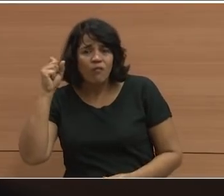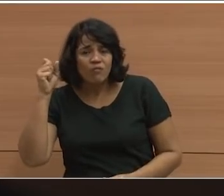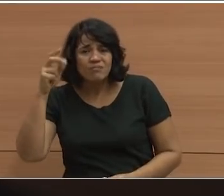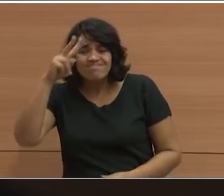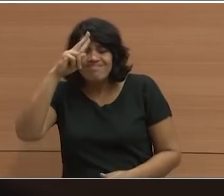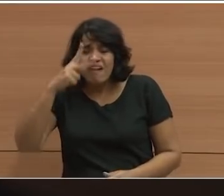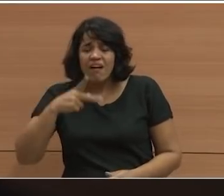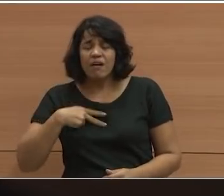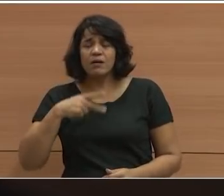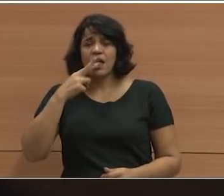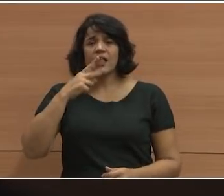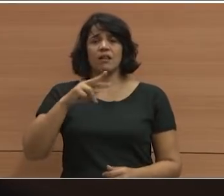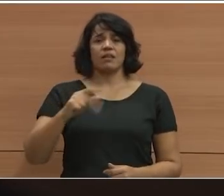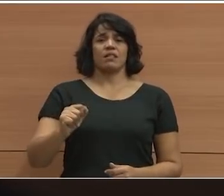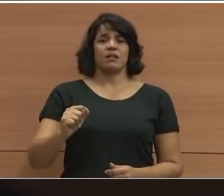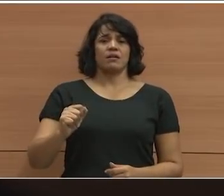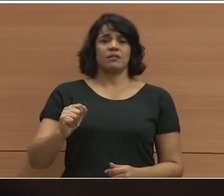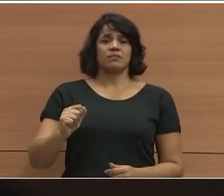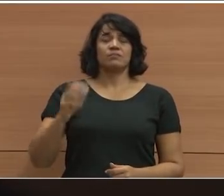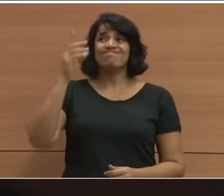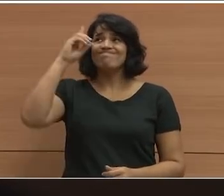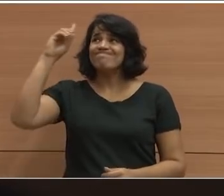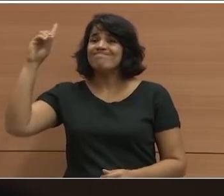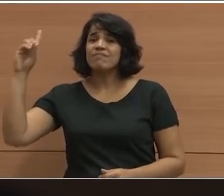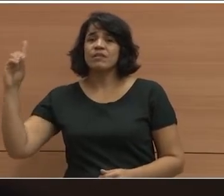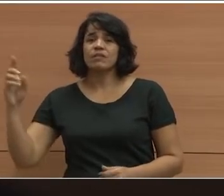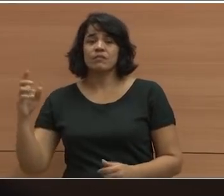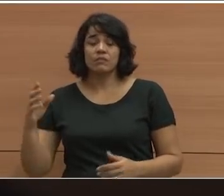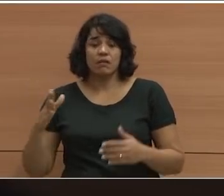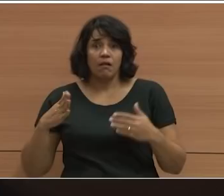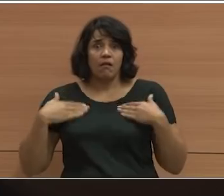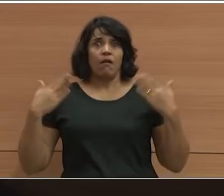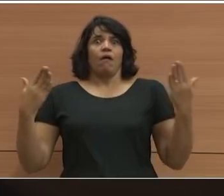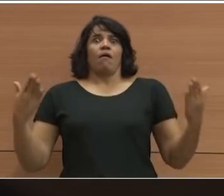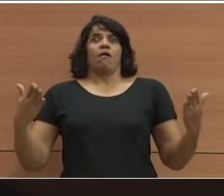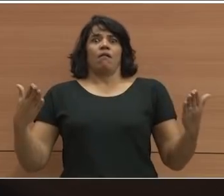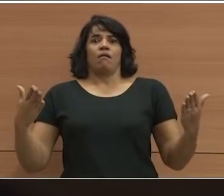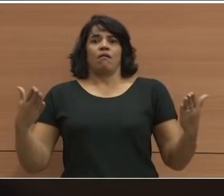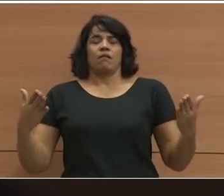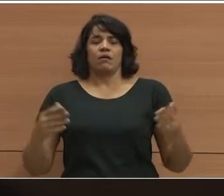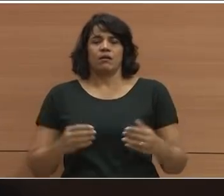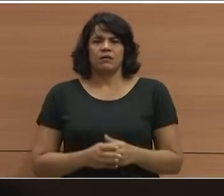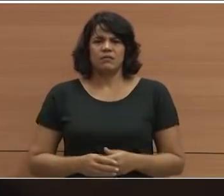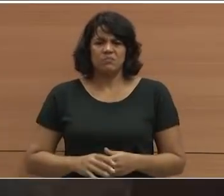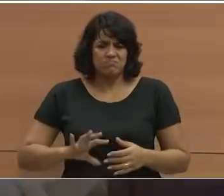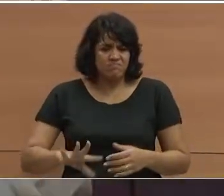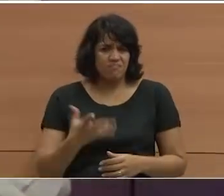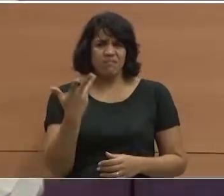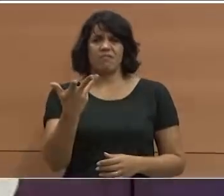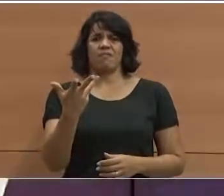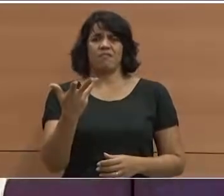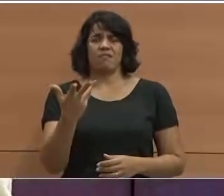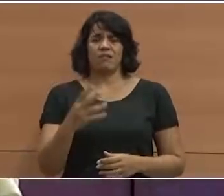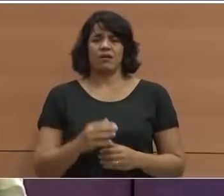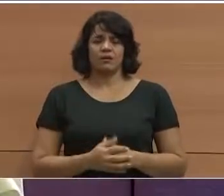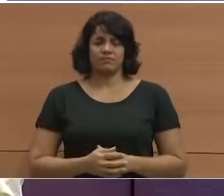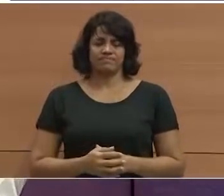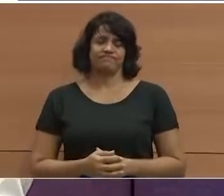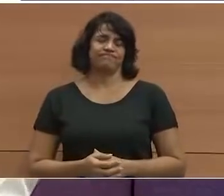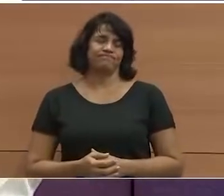as grandezas de Deus. Então todos ficaram perplexos, o que estava acontecendo? E alguns zombavam, estão